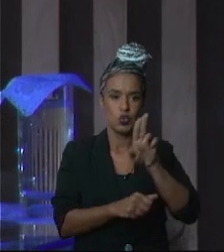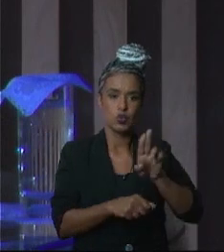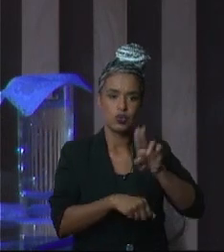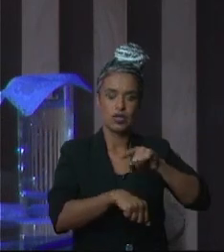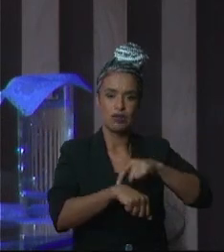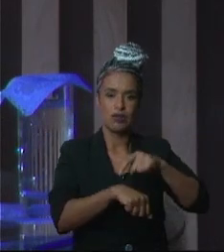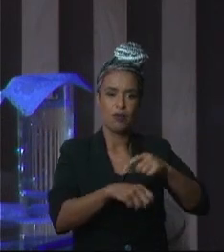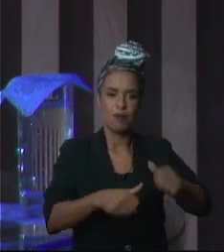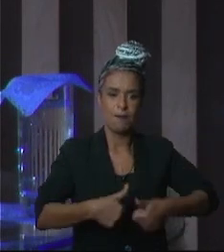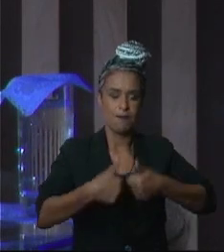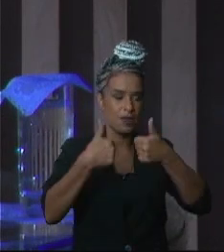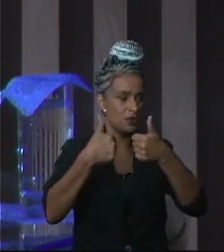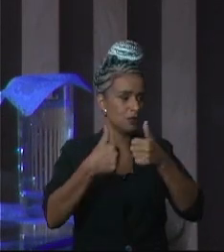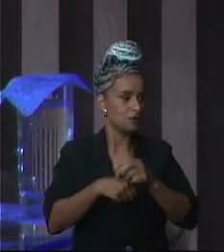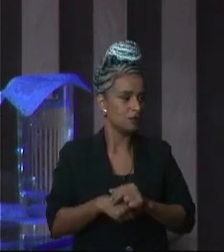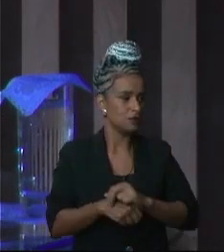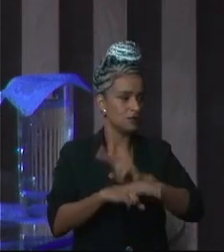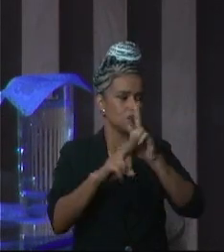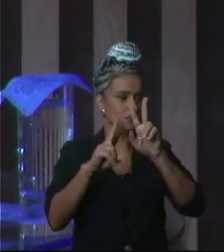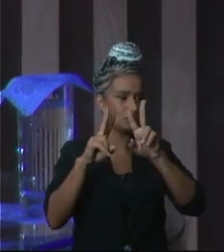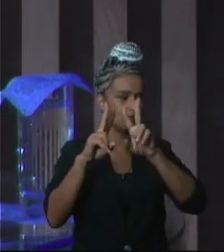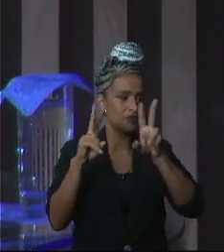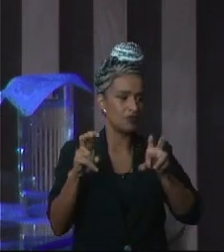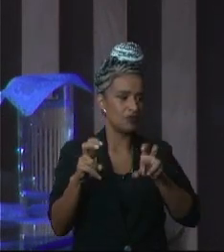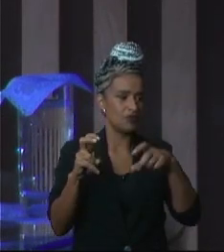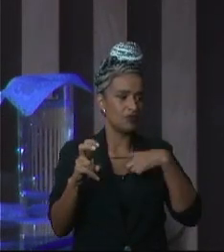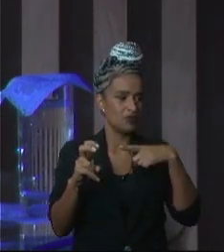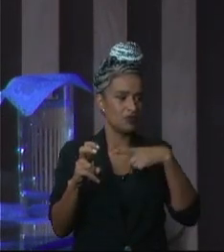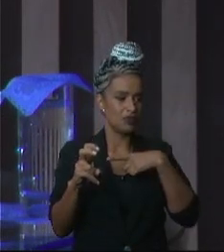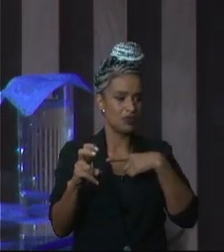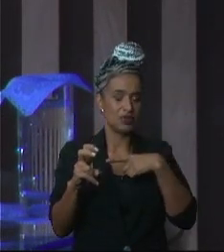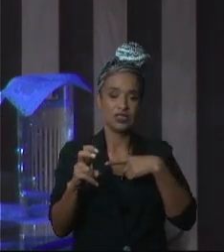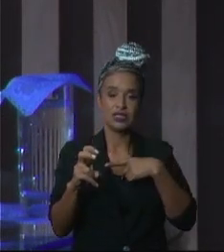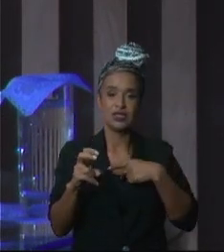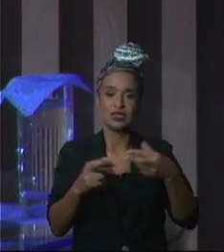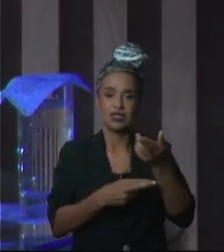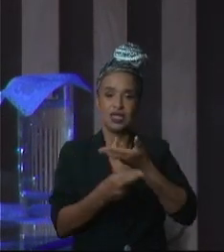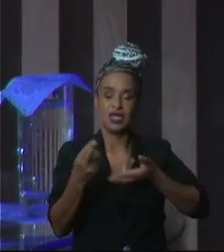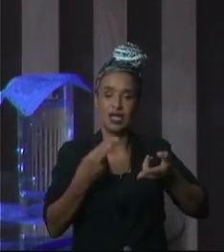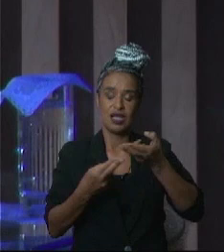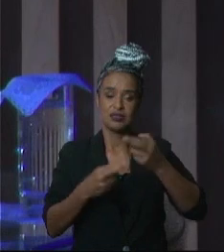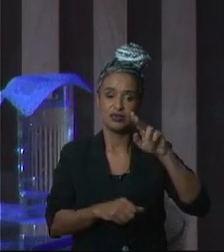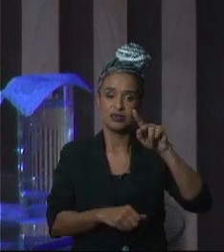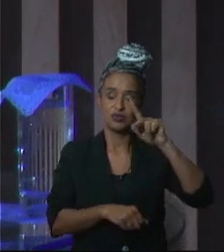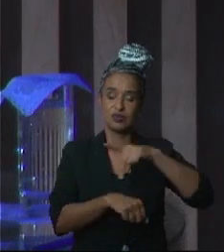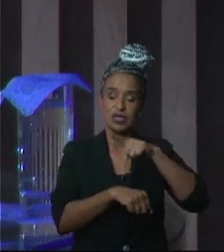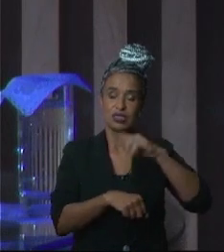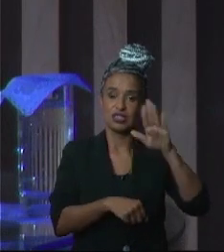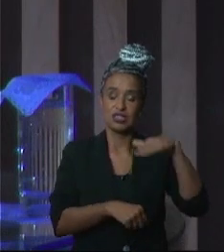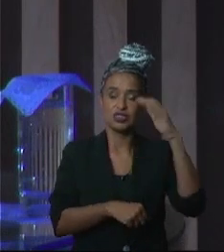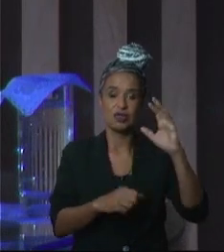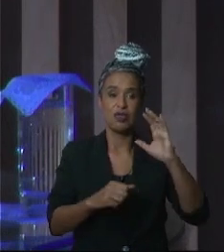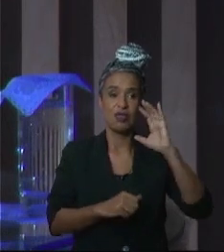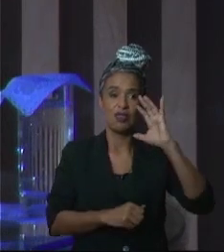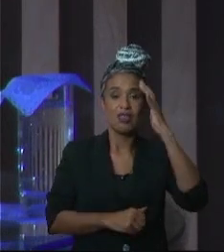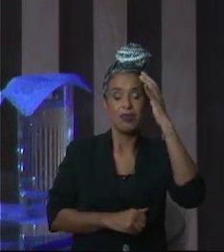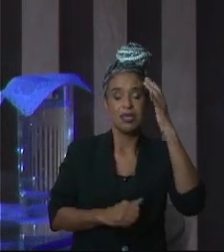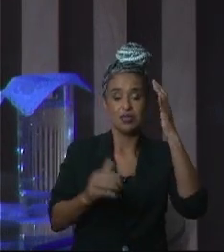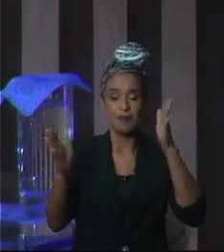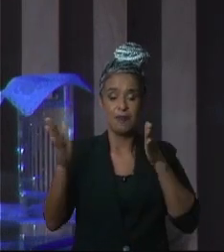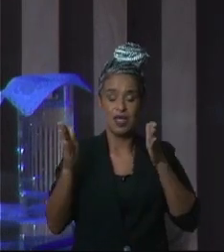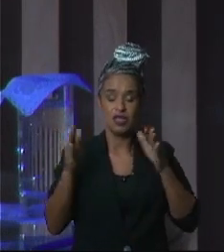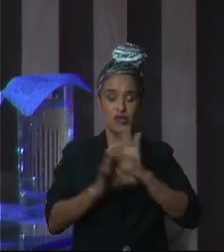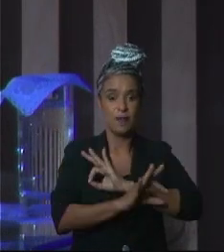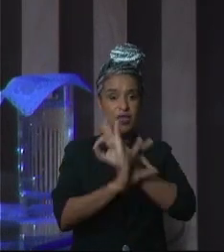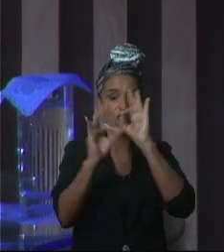melhor forma possível. O tema desse painel é Organizações Internacionais Diante da Tempestade Perfeita, o longo caminho rumo à